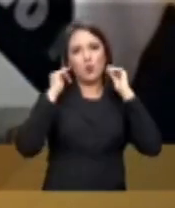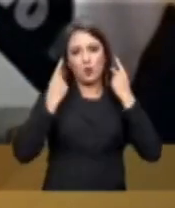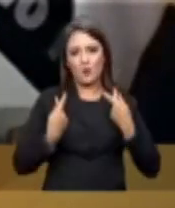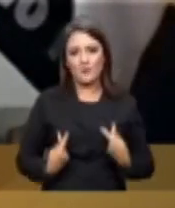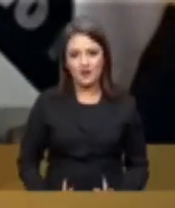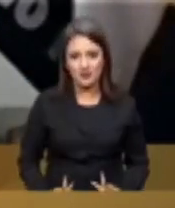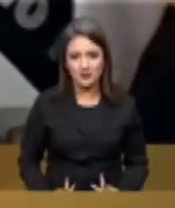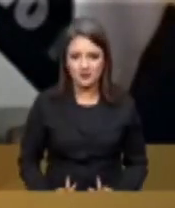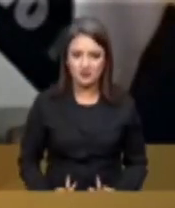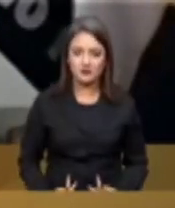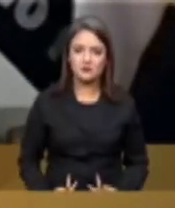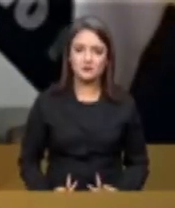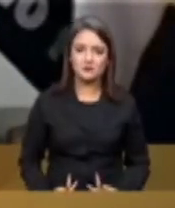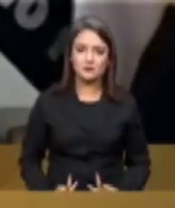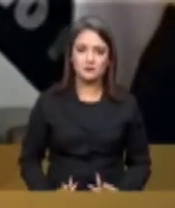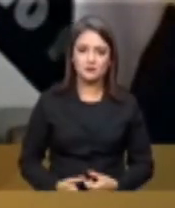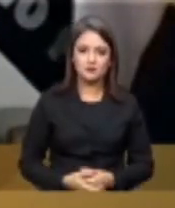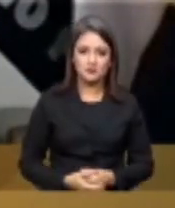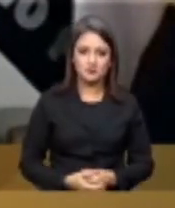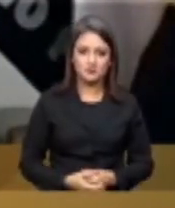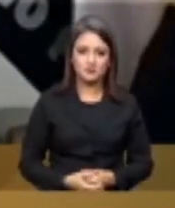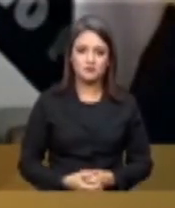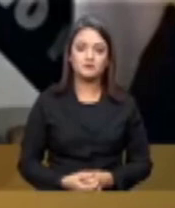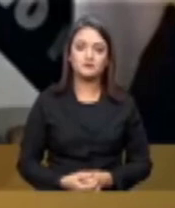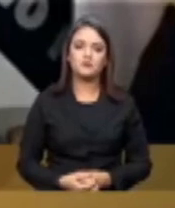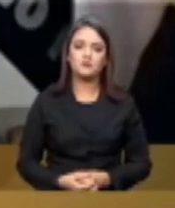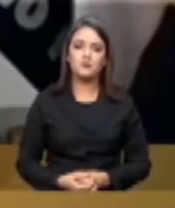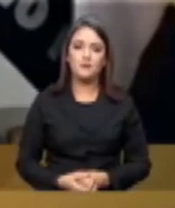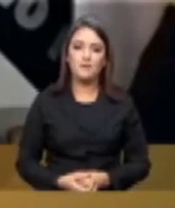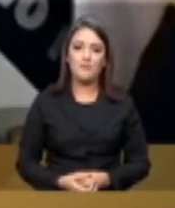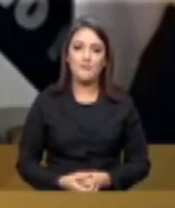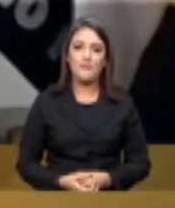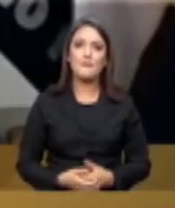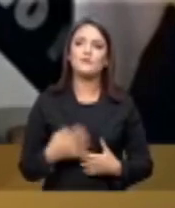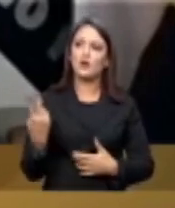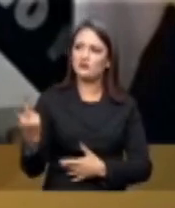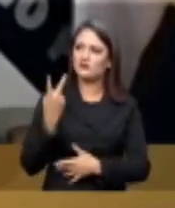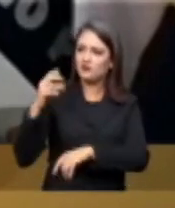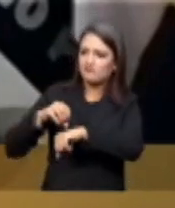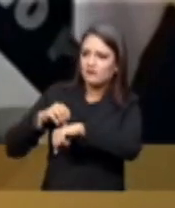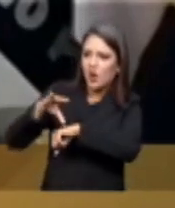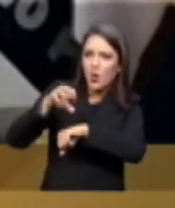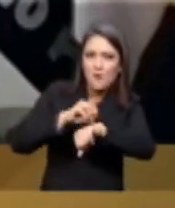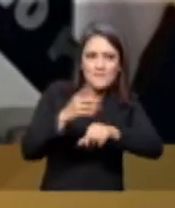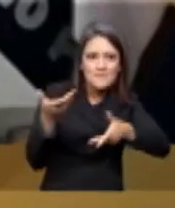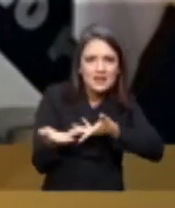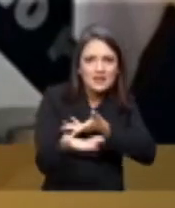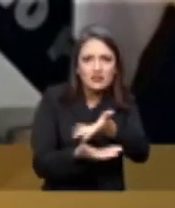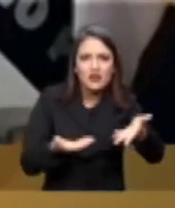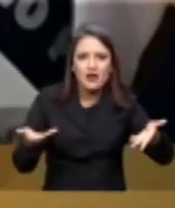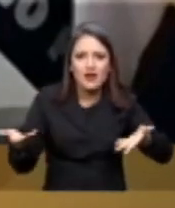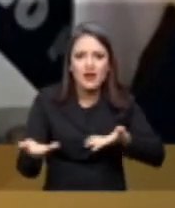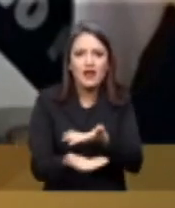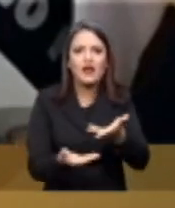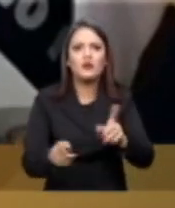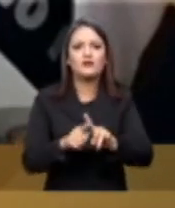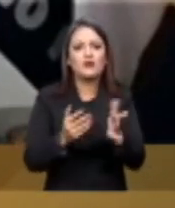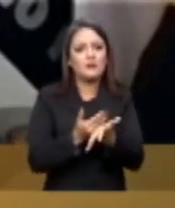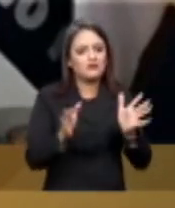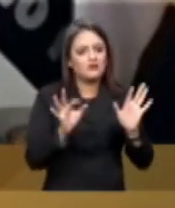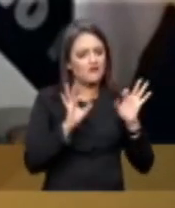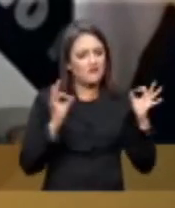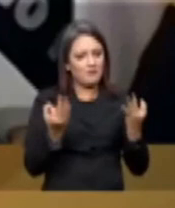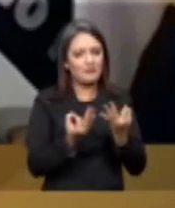humana e que o compartilhamento desses valores e a origem da família e a